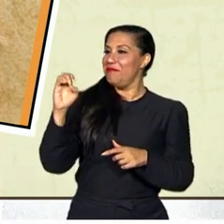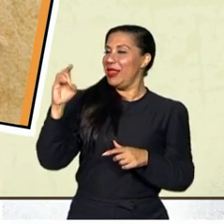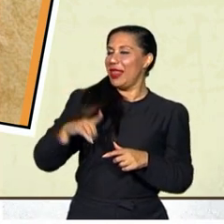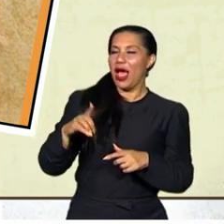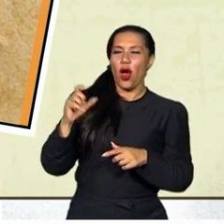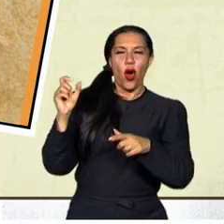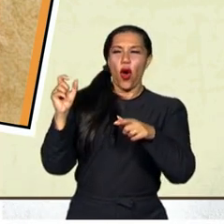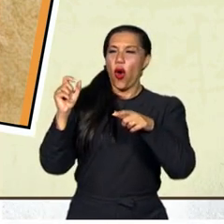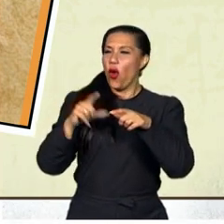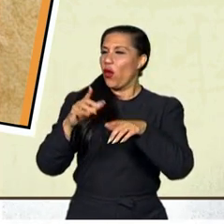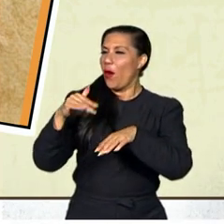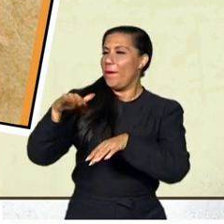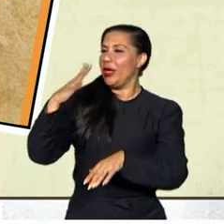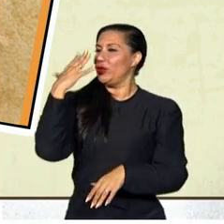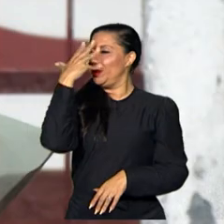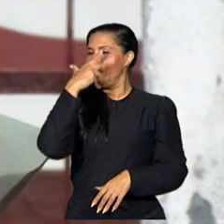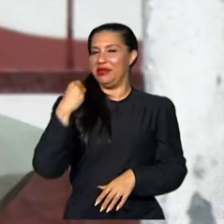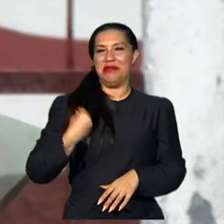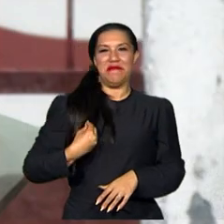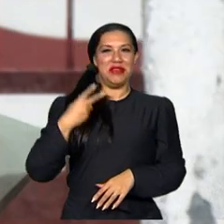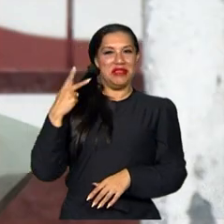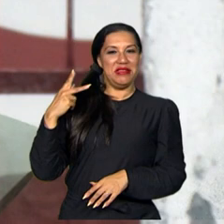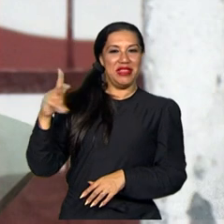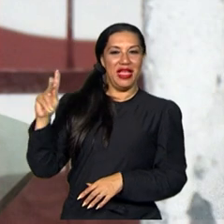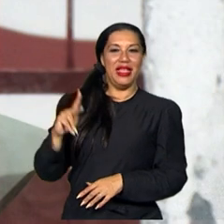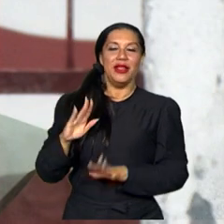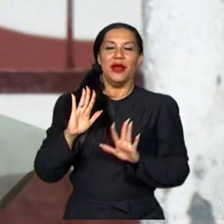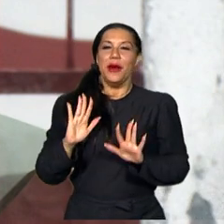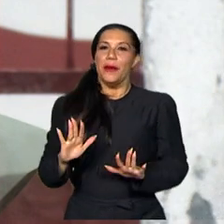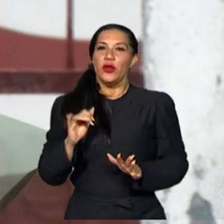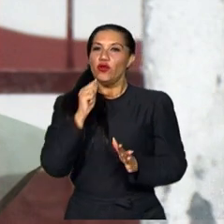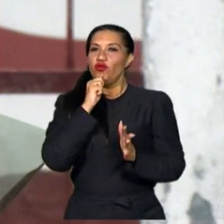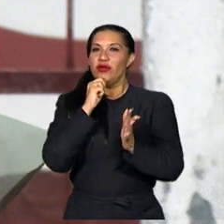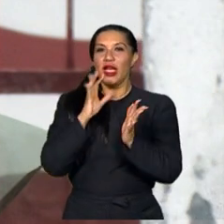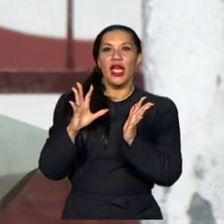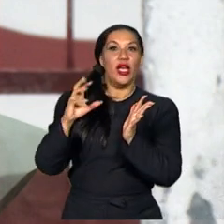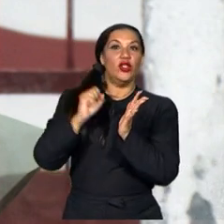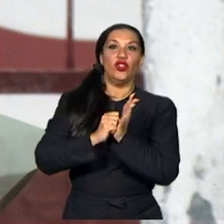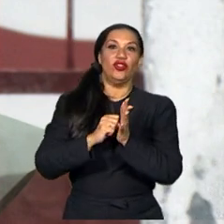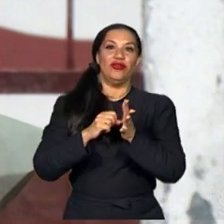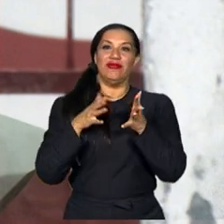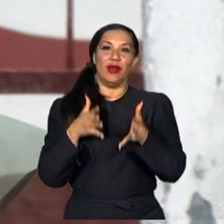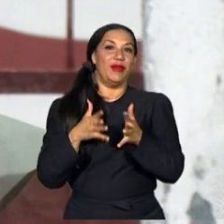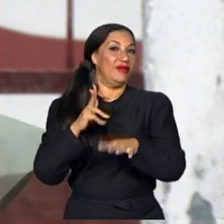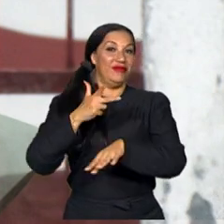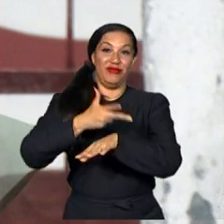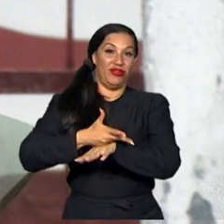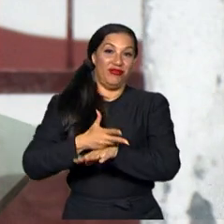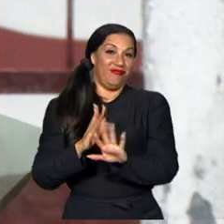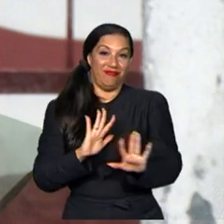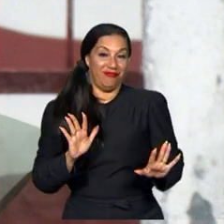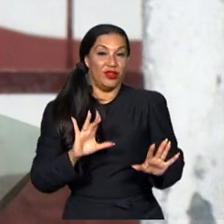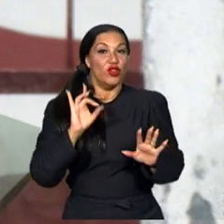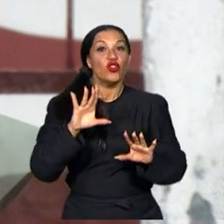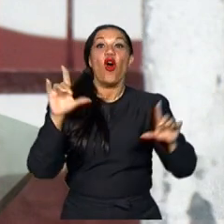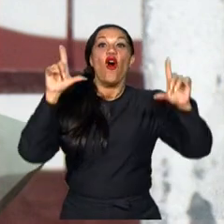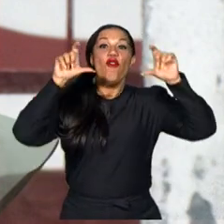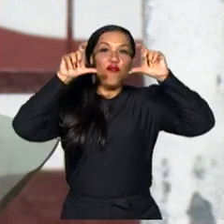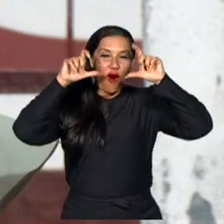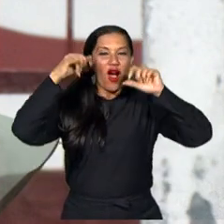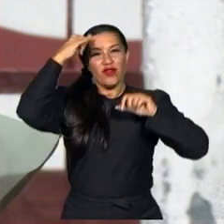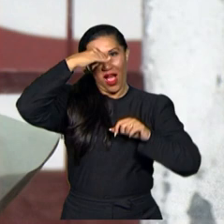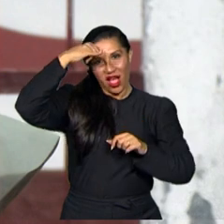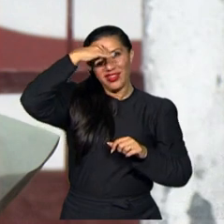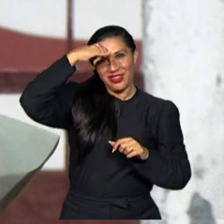gol mais bonito de sua carreira. Não há registro dessa partida em vídeo, apenas em fotos